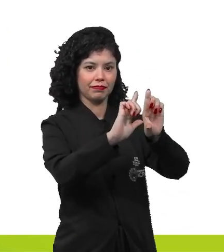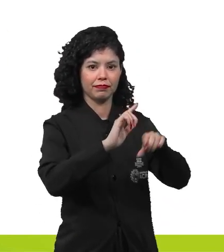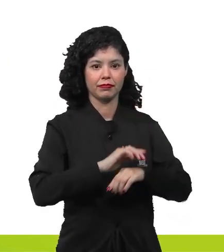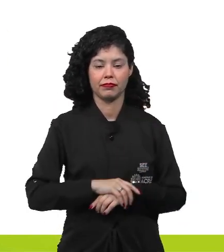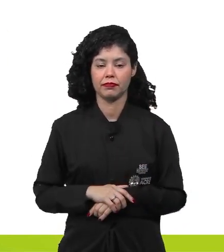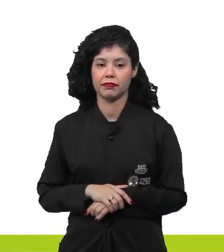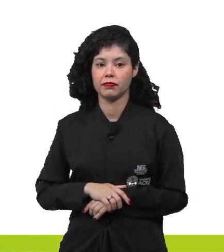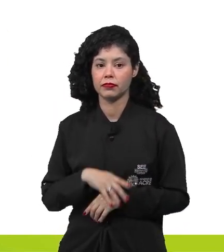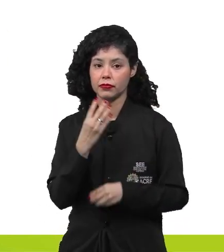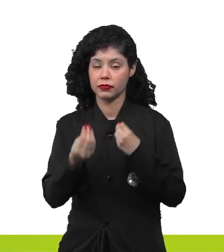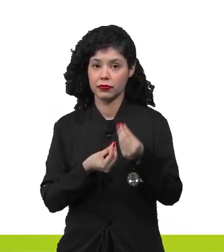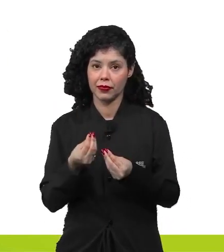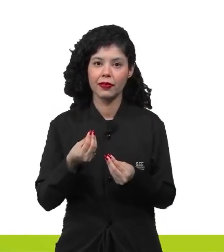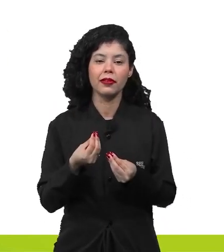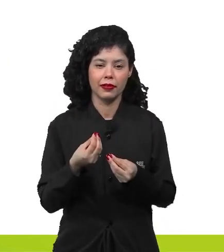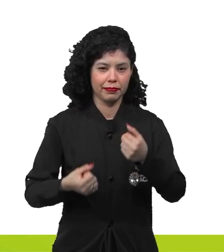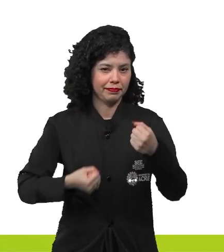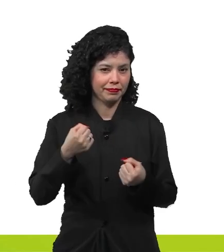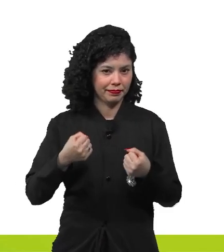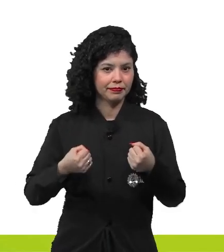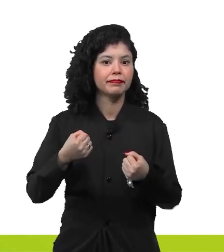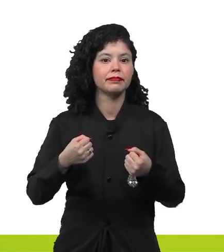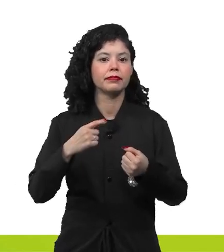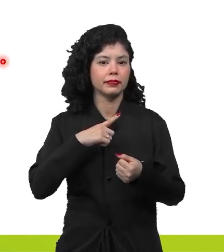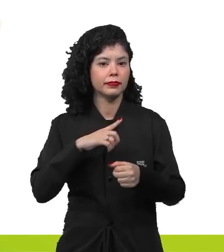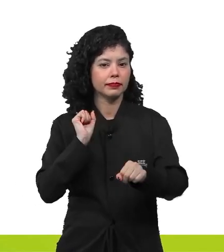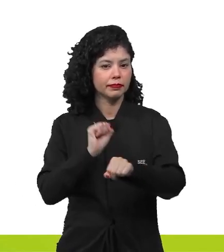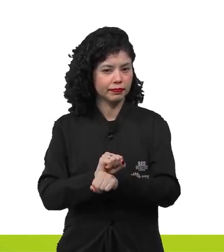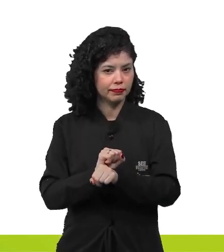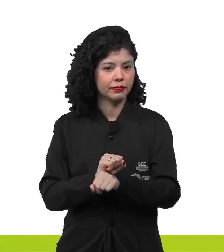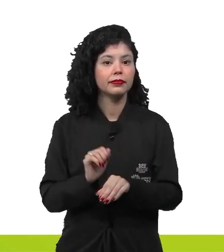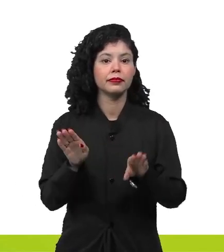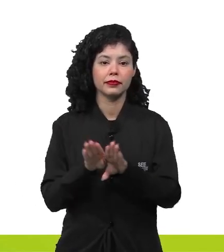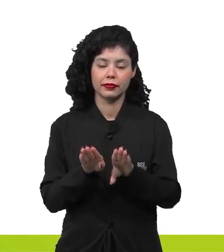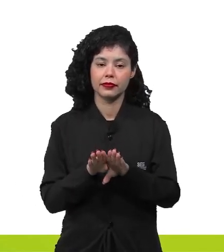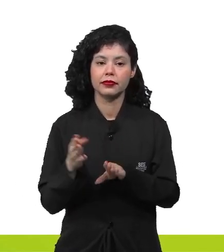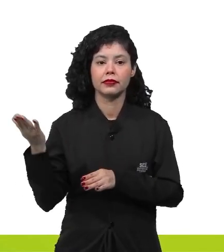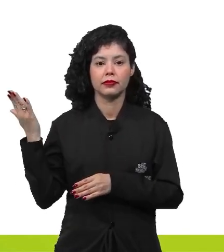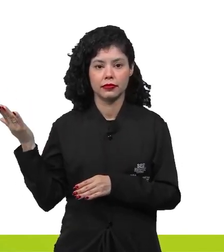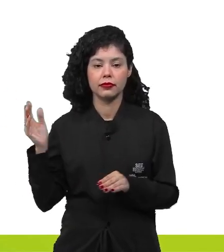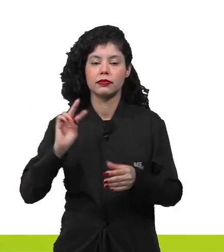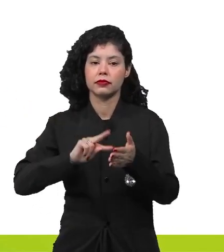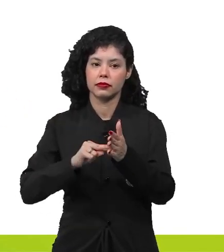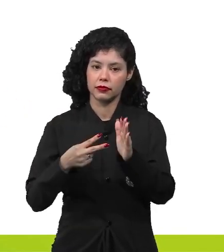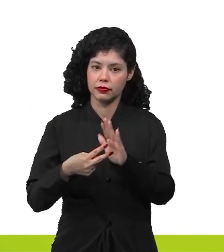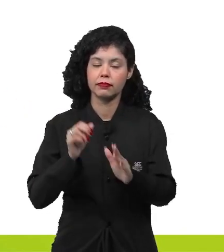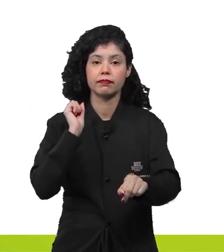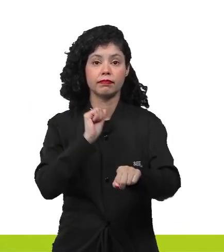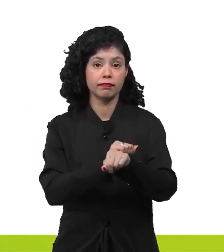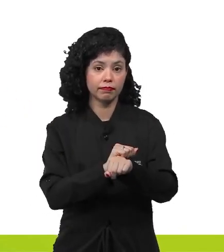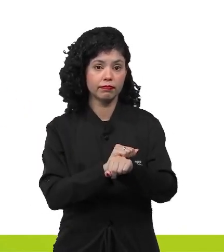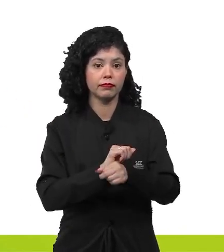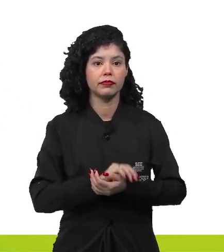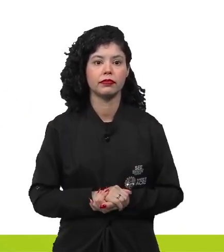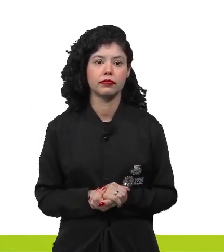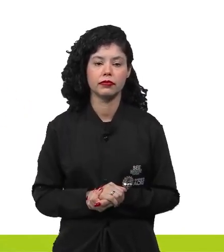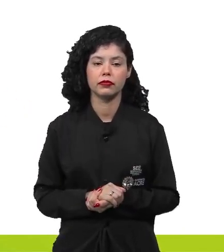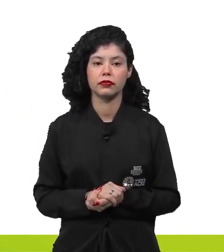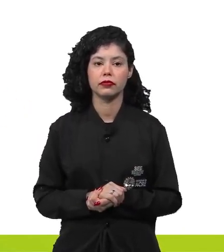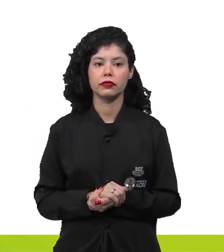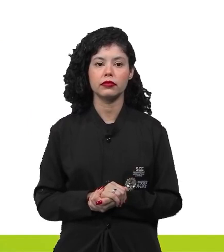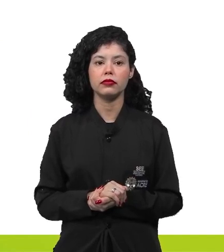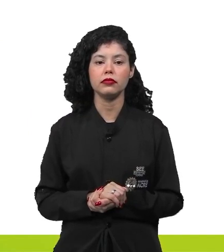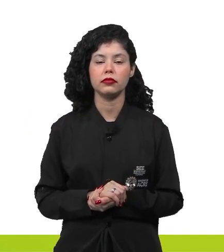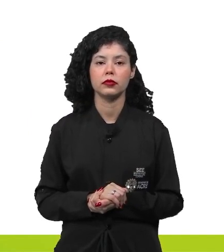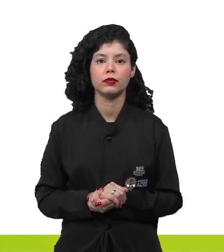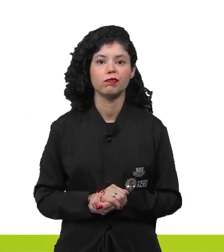pare. Assim como no trânsito não tem a placa de pare, nós temos o stop aqui, que significa pare. Então nós vamos